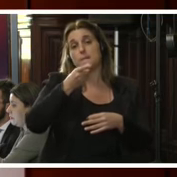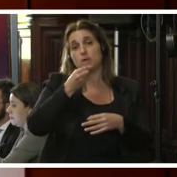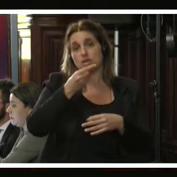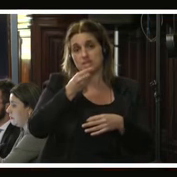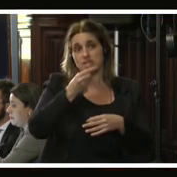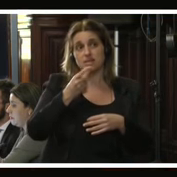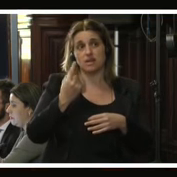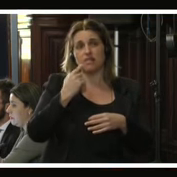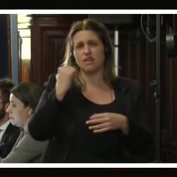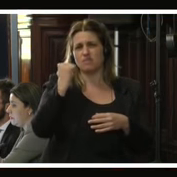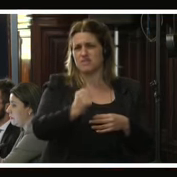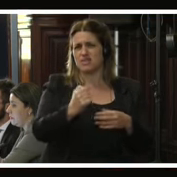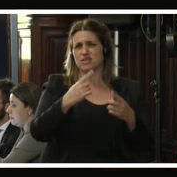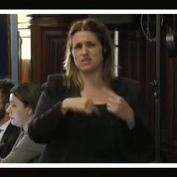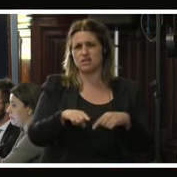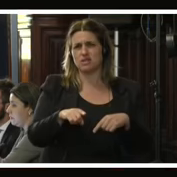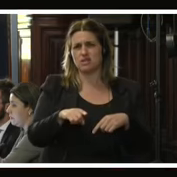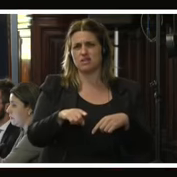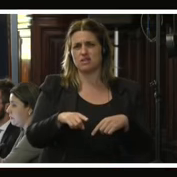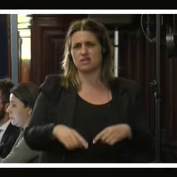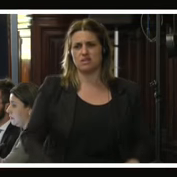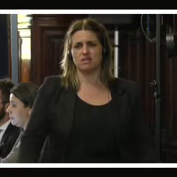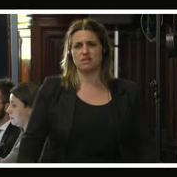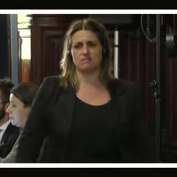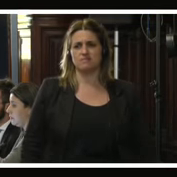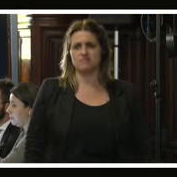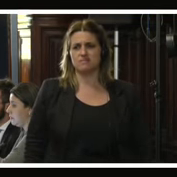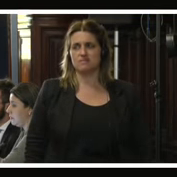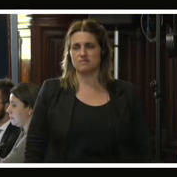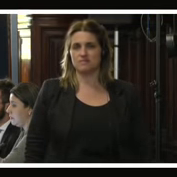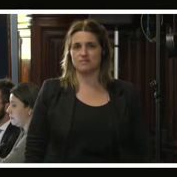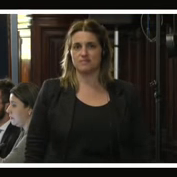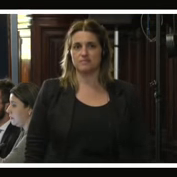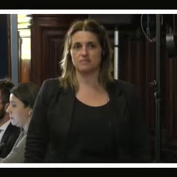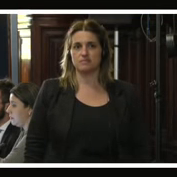de Freitas. Ai, covarde, covarde! Desgraçado!